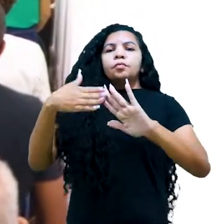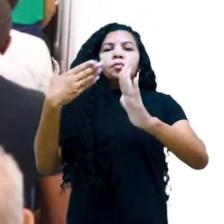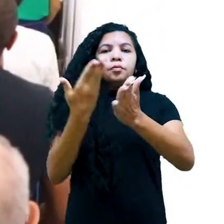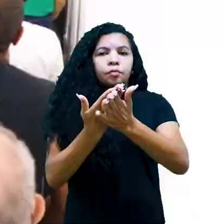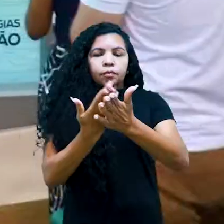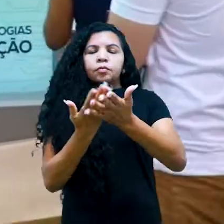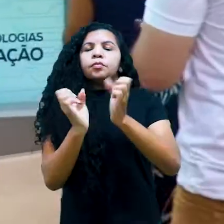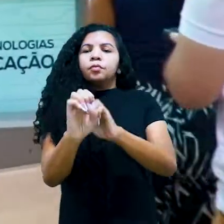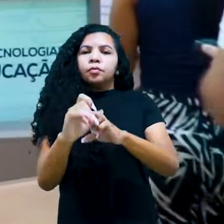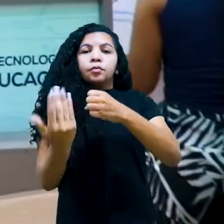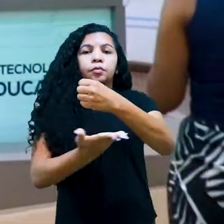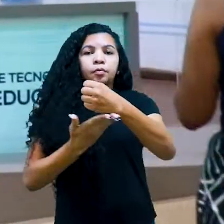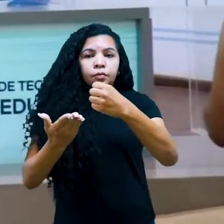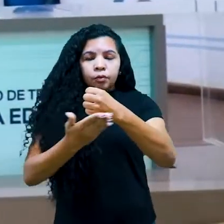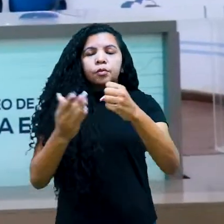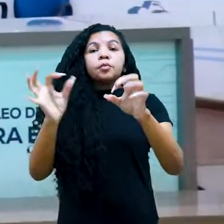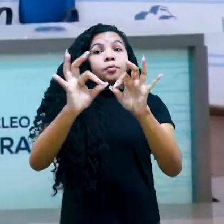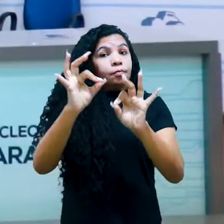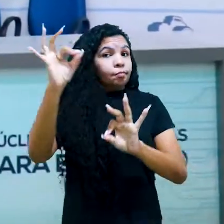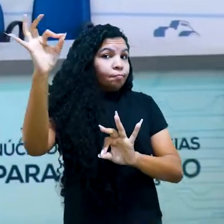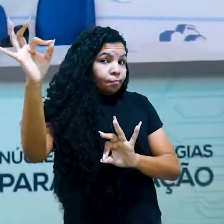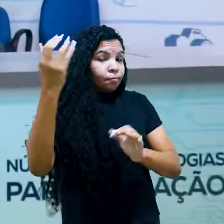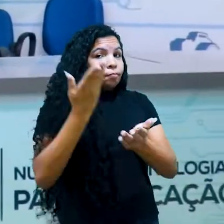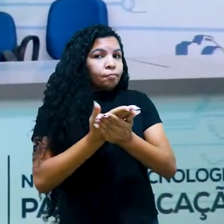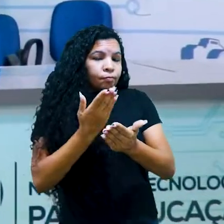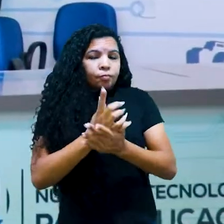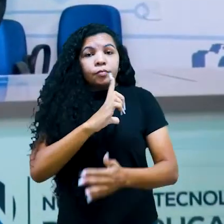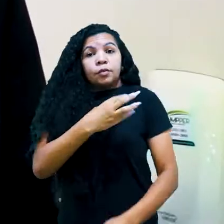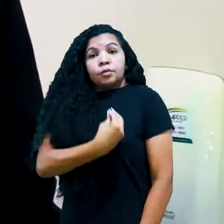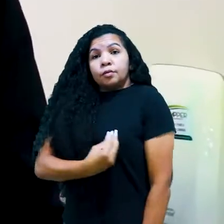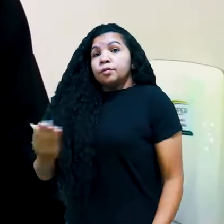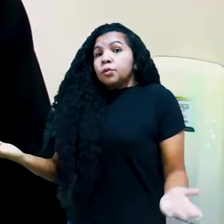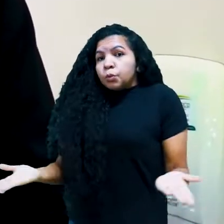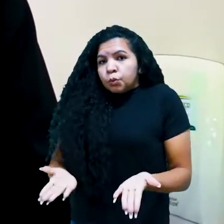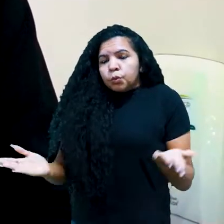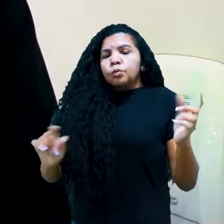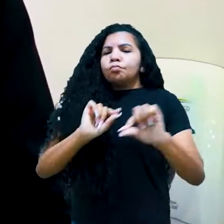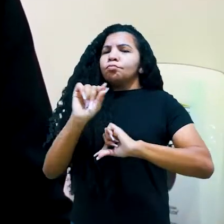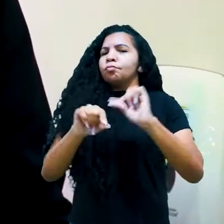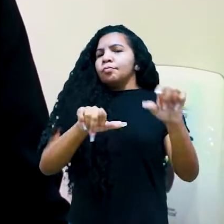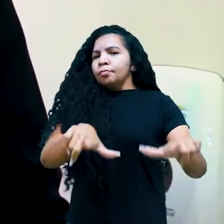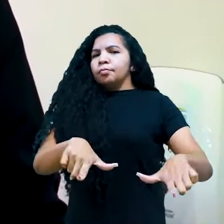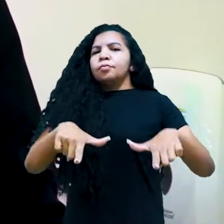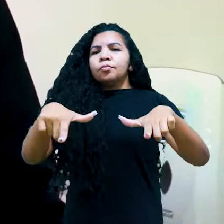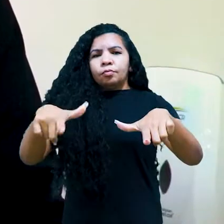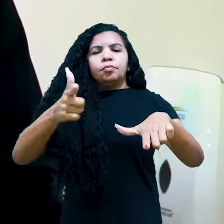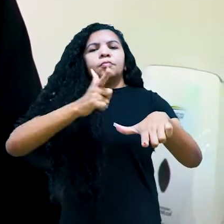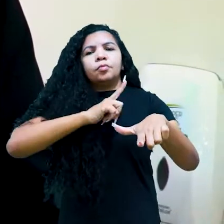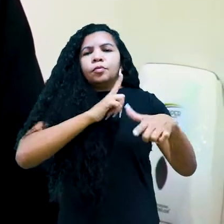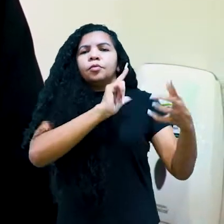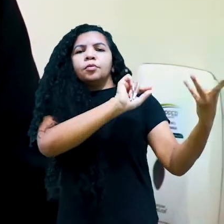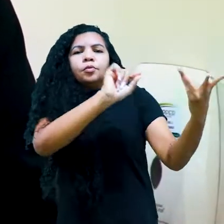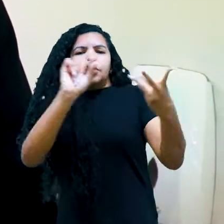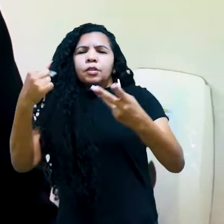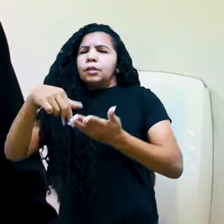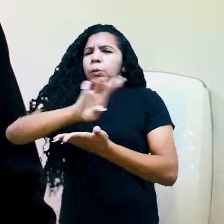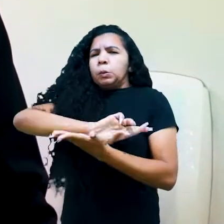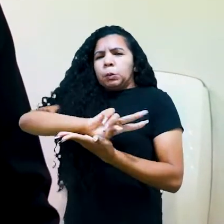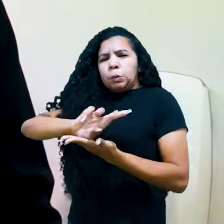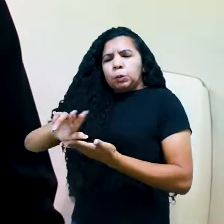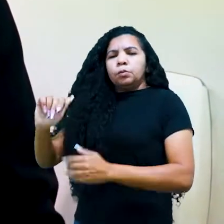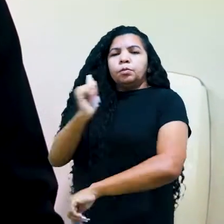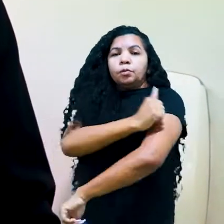da Educação Básica ofertados na modalidade EAD Estamos aqui hoje fazendo a certificação de formação